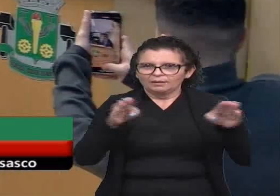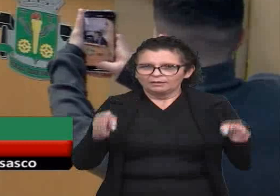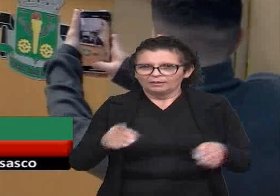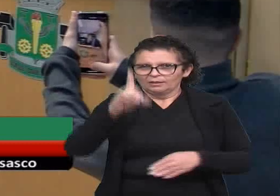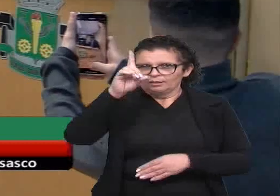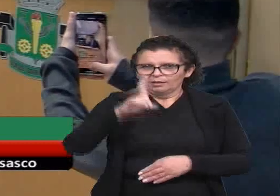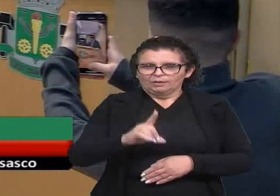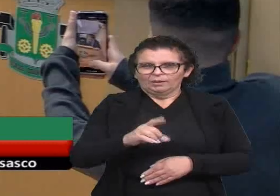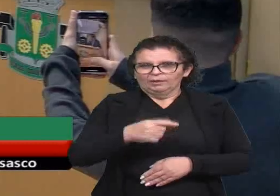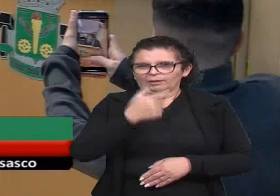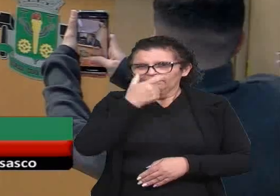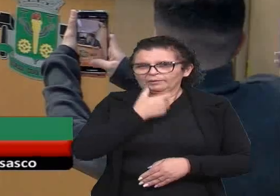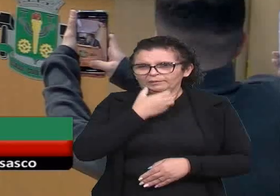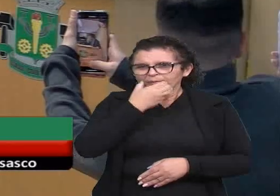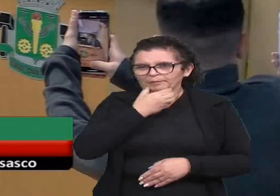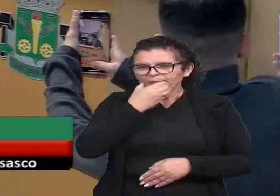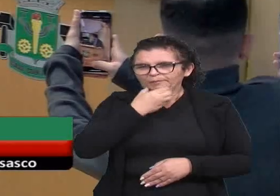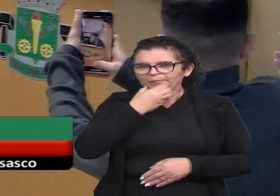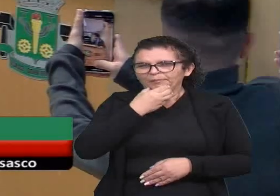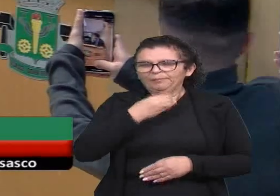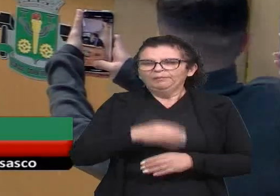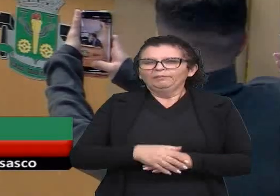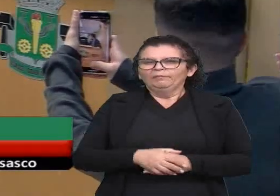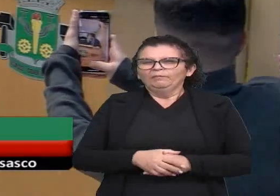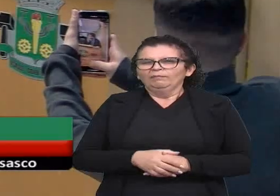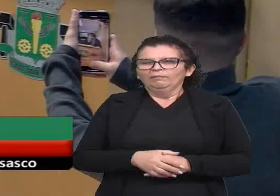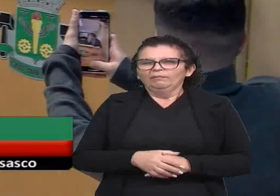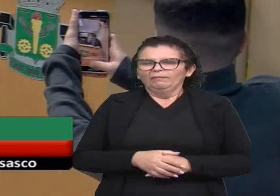nome do nosso presidente, Carmone Bastos.